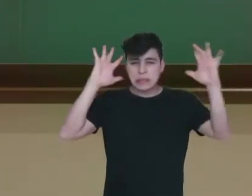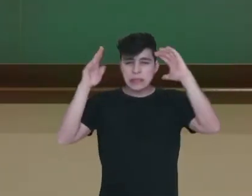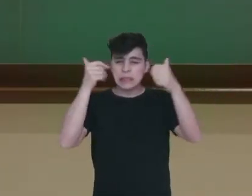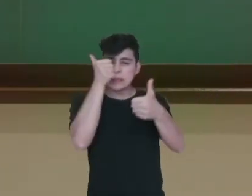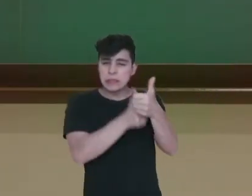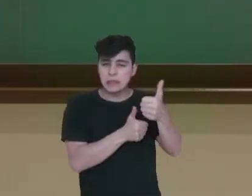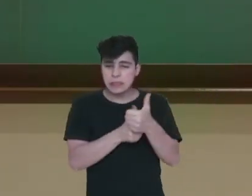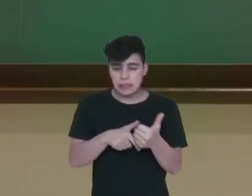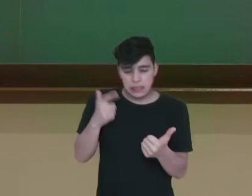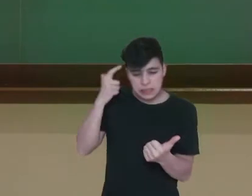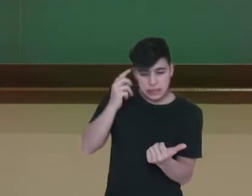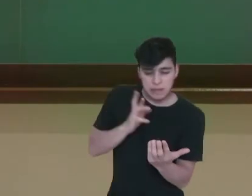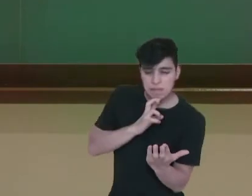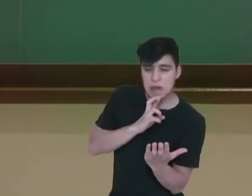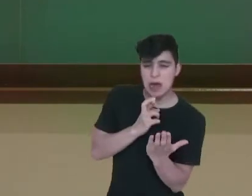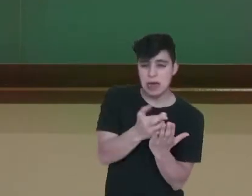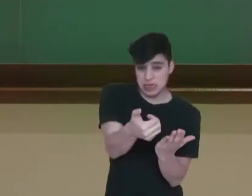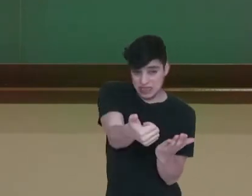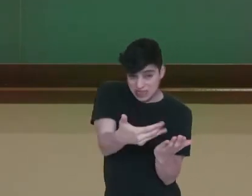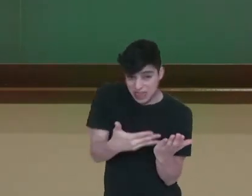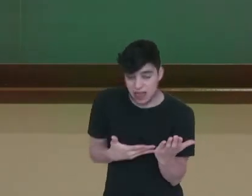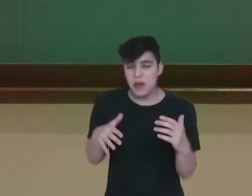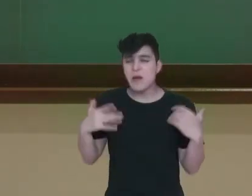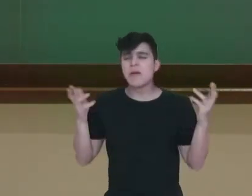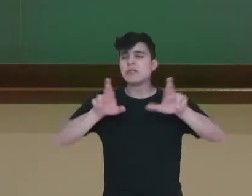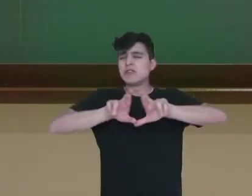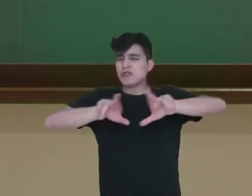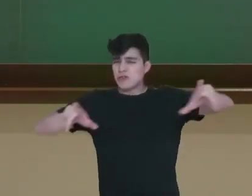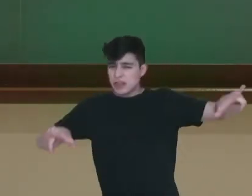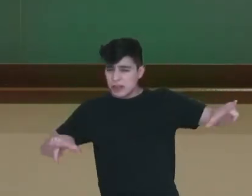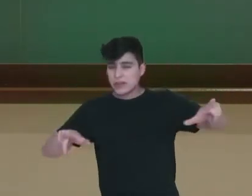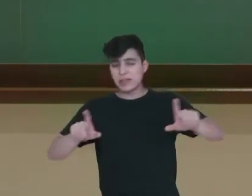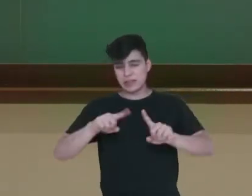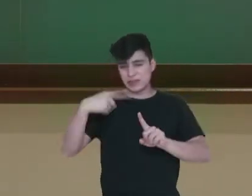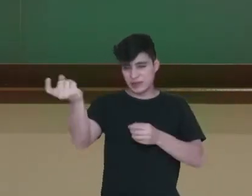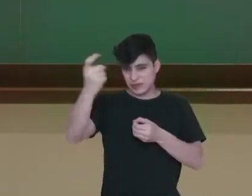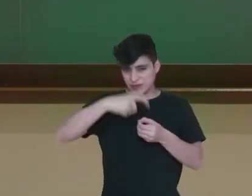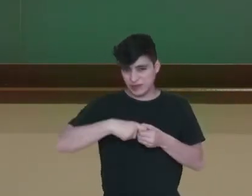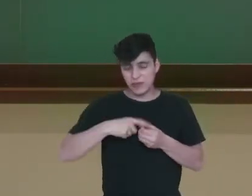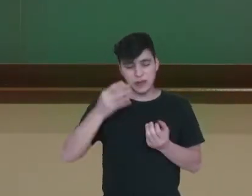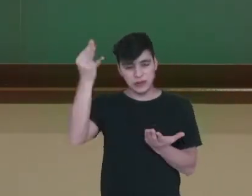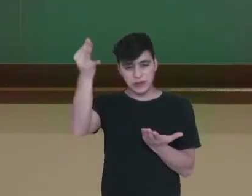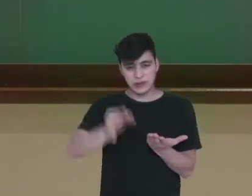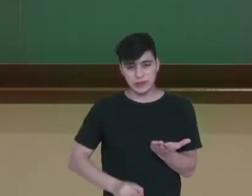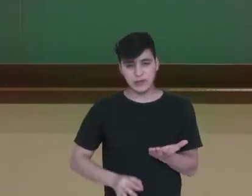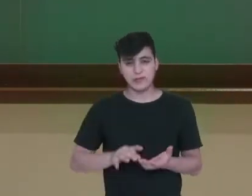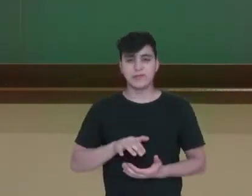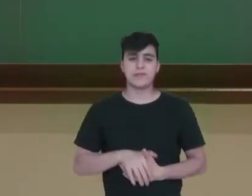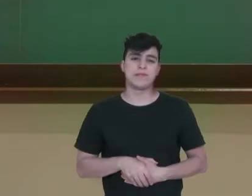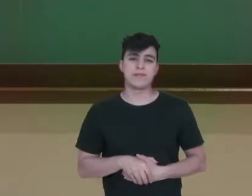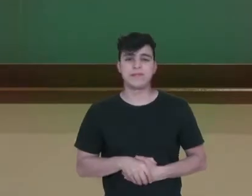vão responder, colocar ali qual é a diferença entre eles e nós voltamos em seguida para a correção.